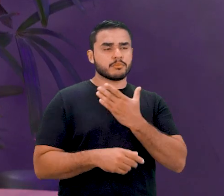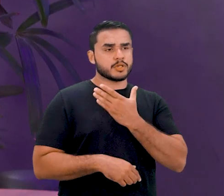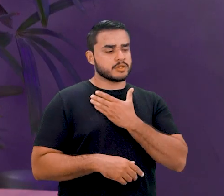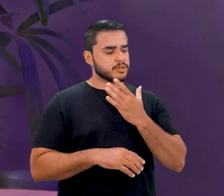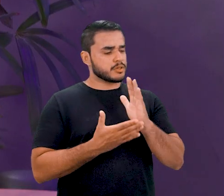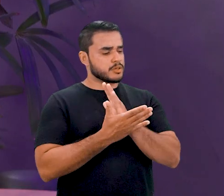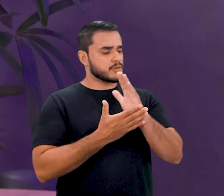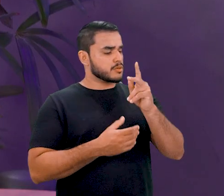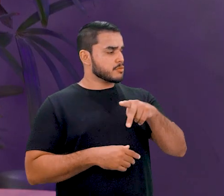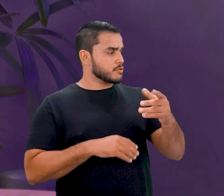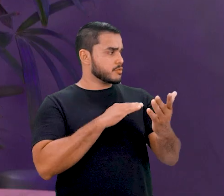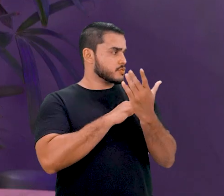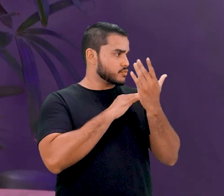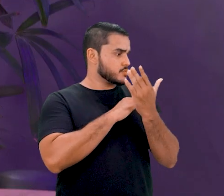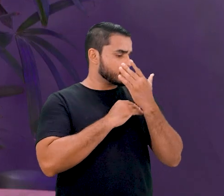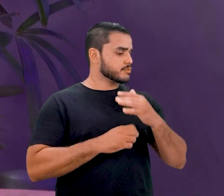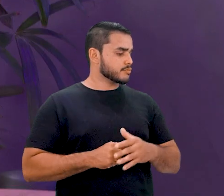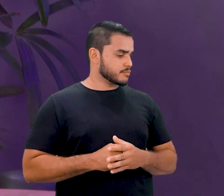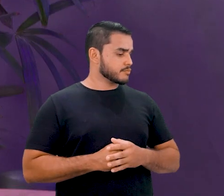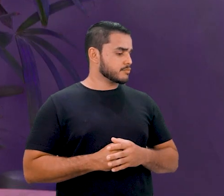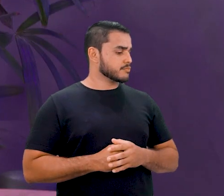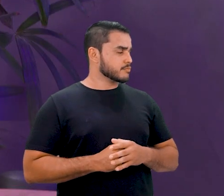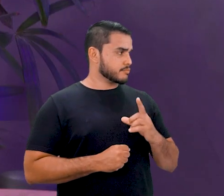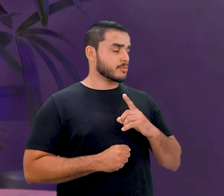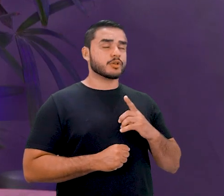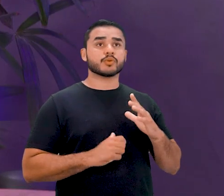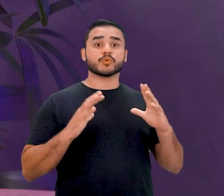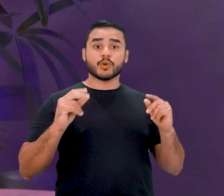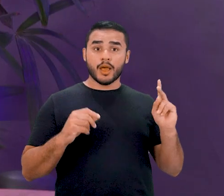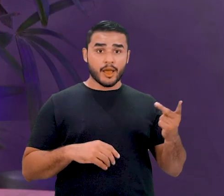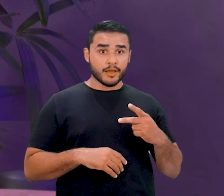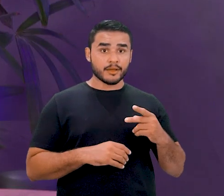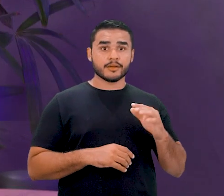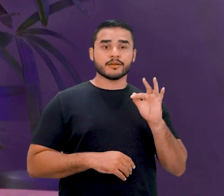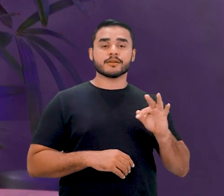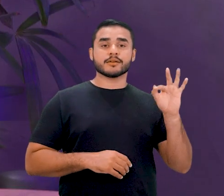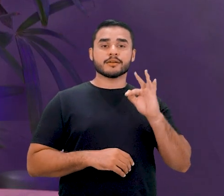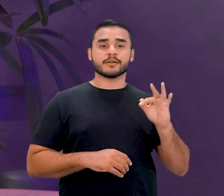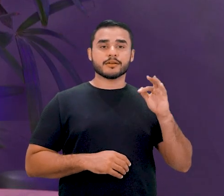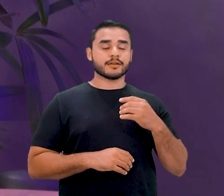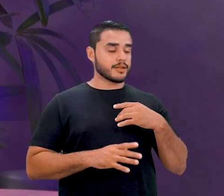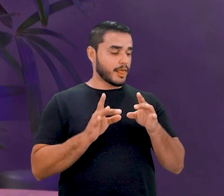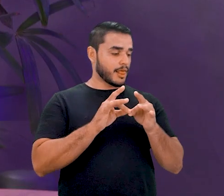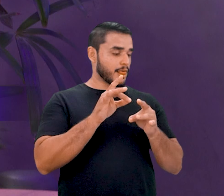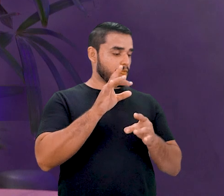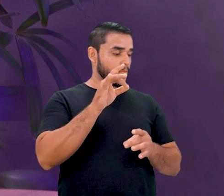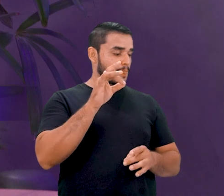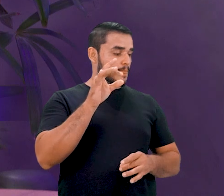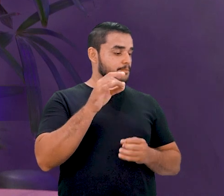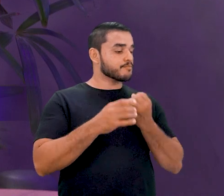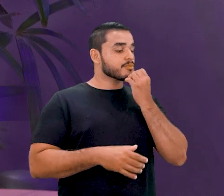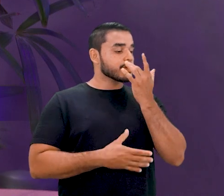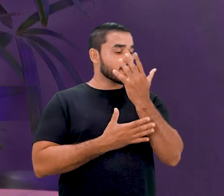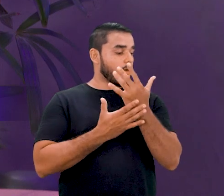alguns professores. Né? Eu tenho... Se eu for te contar todos os babados da faculdade, esse podcast vai durar, viu? Mas eu vou contar